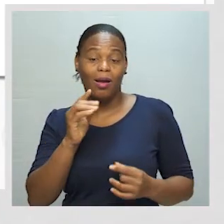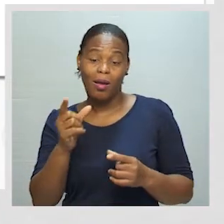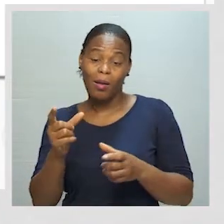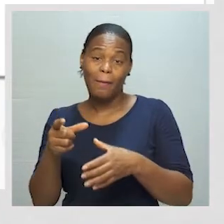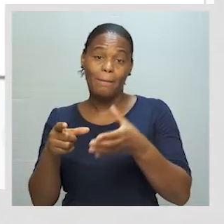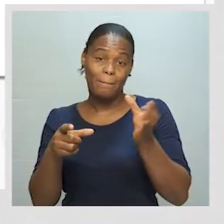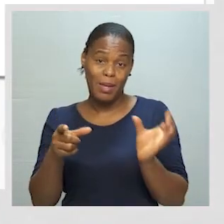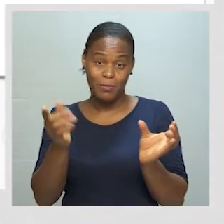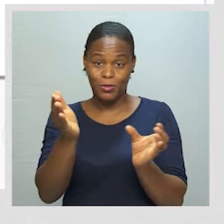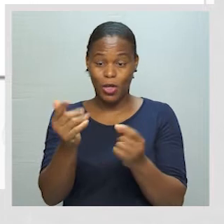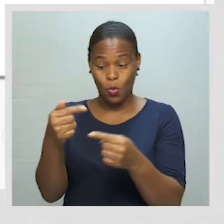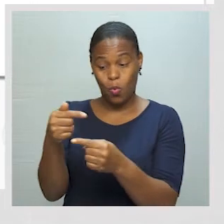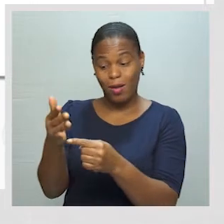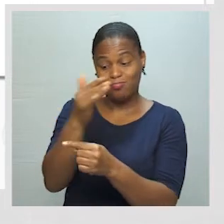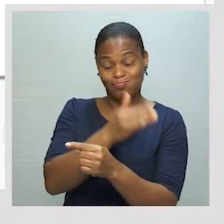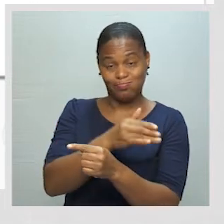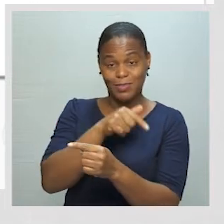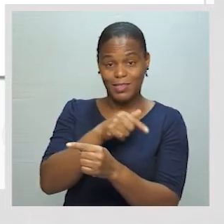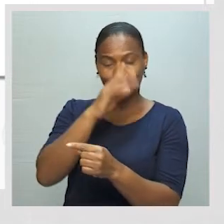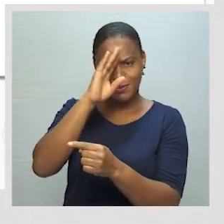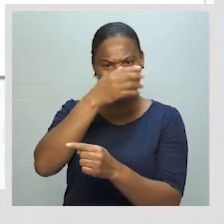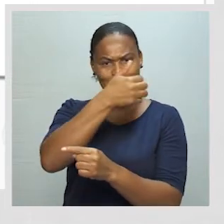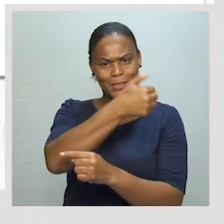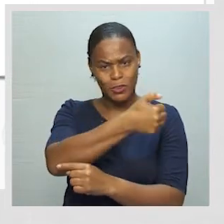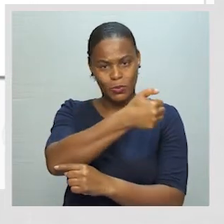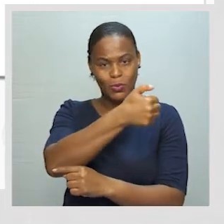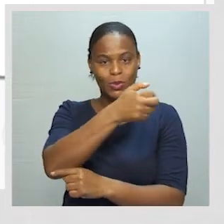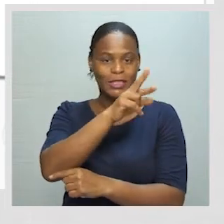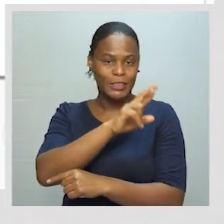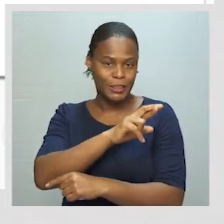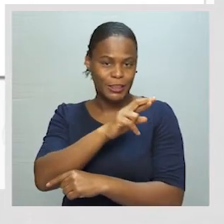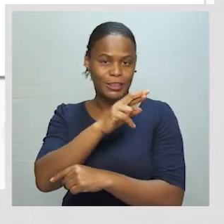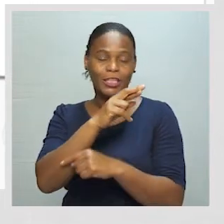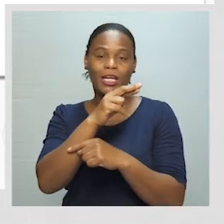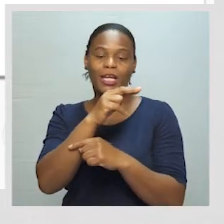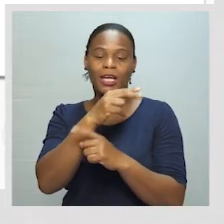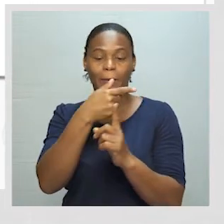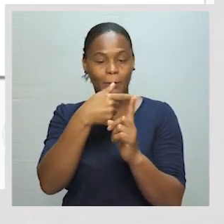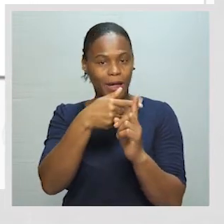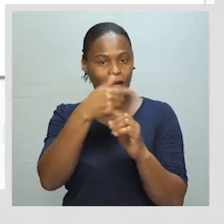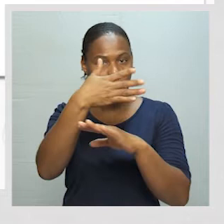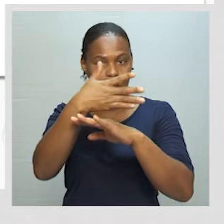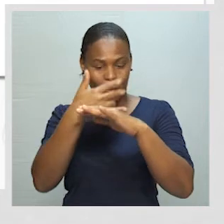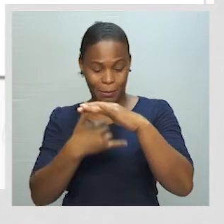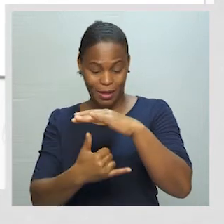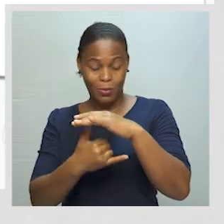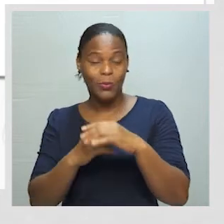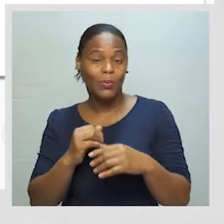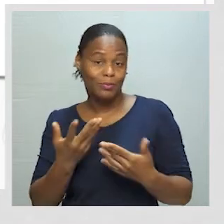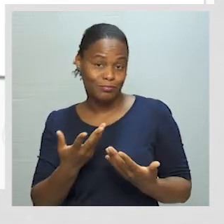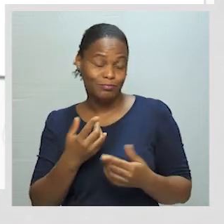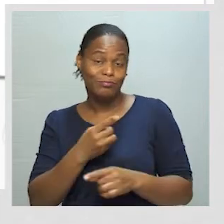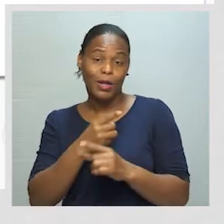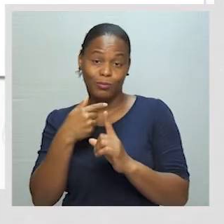primeiro membro. Já sabemos que os termos são 5x e 1/2. Reparem que 1/2 é positivo, então,